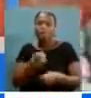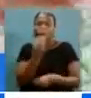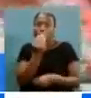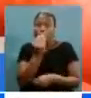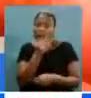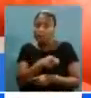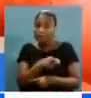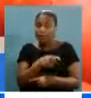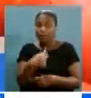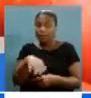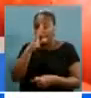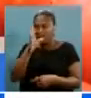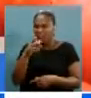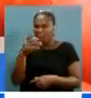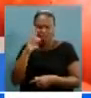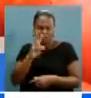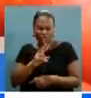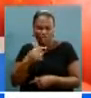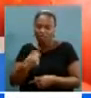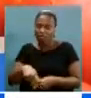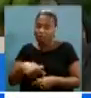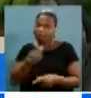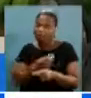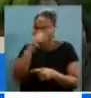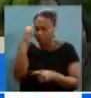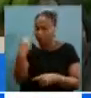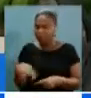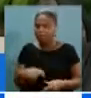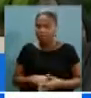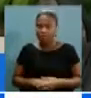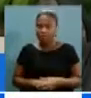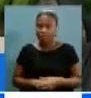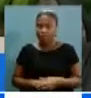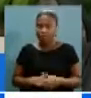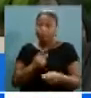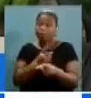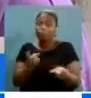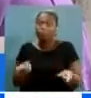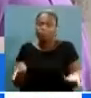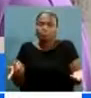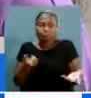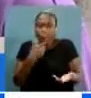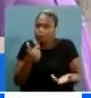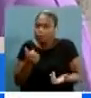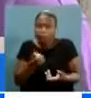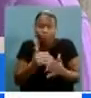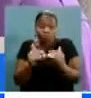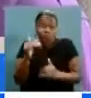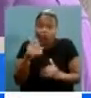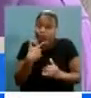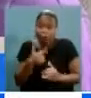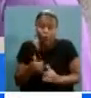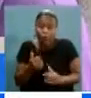comida. Mas é praticamente que está a ficar mesmo difícil. Aham, porque boca pode aumentar o preço, pode